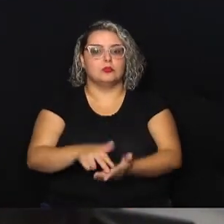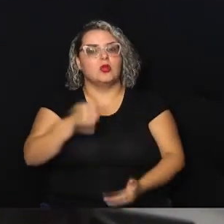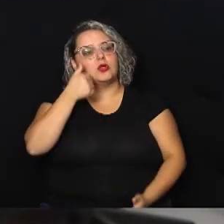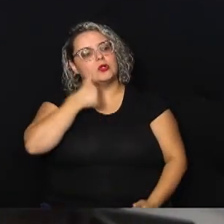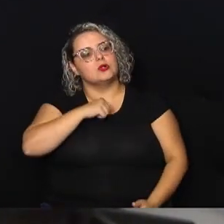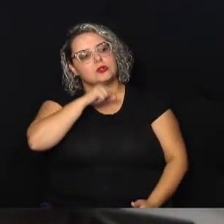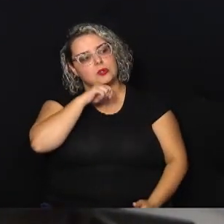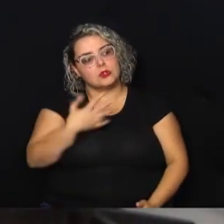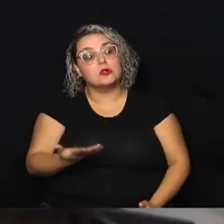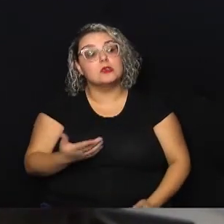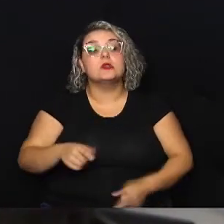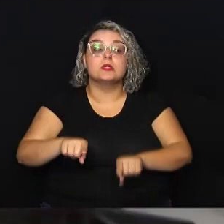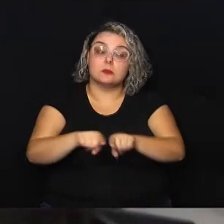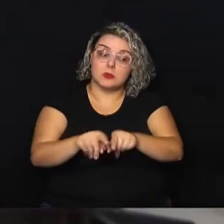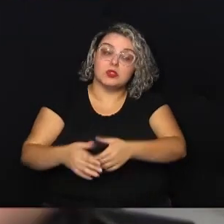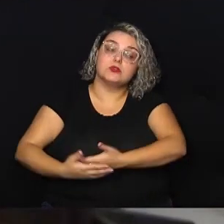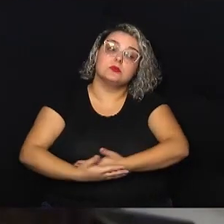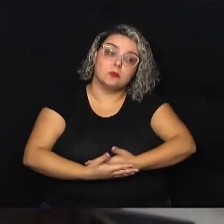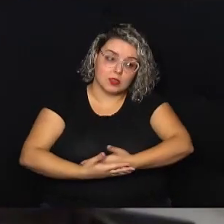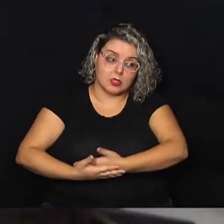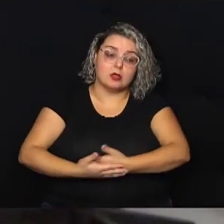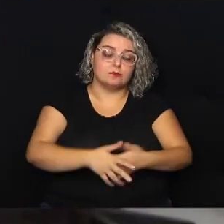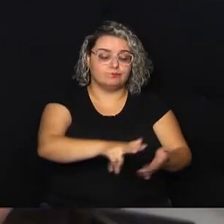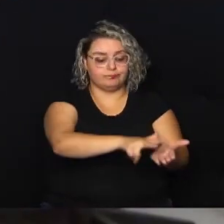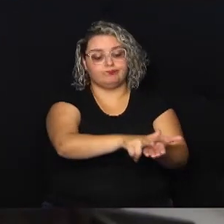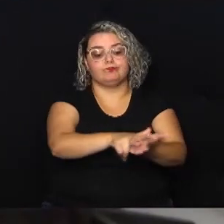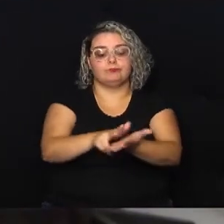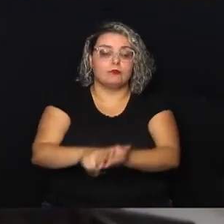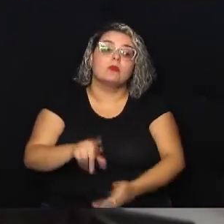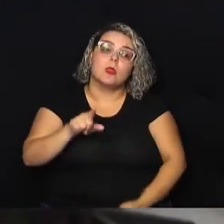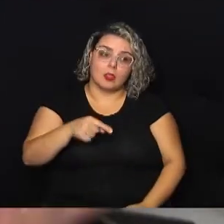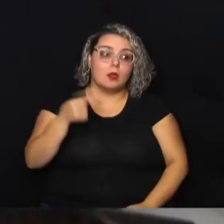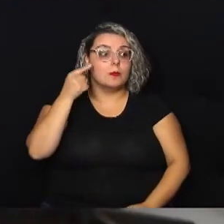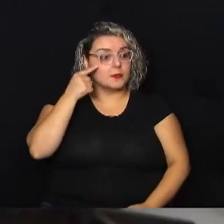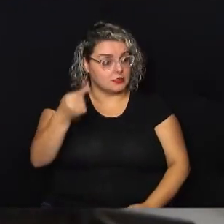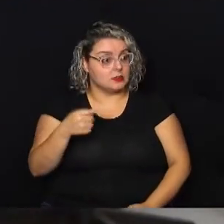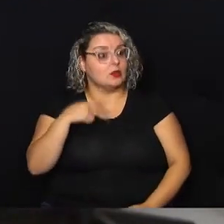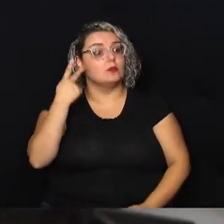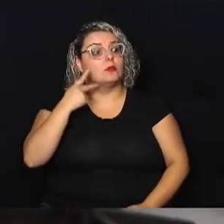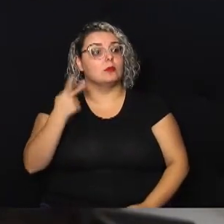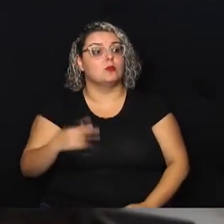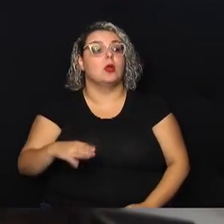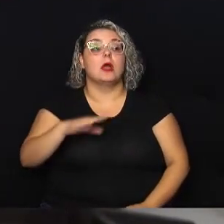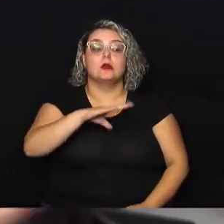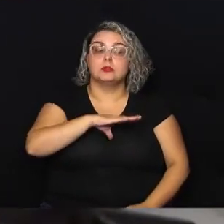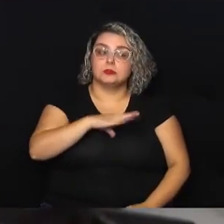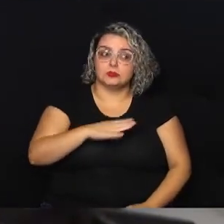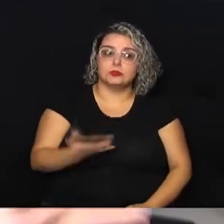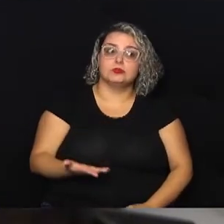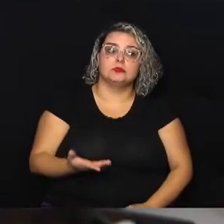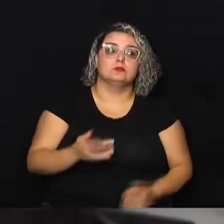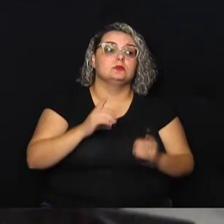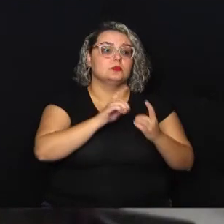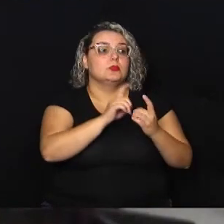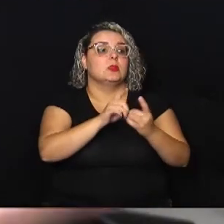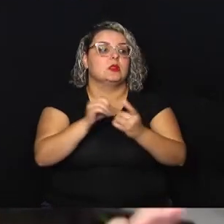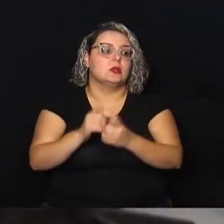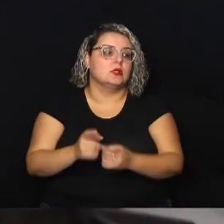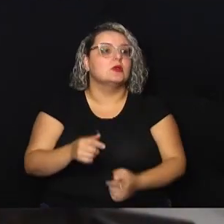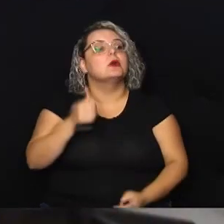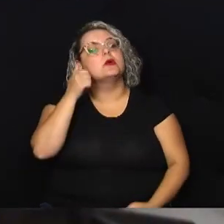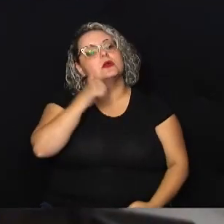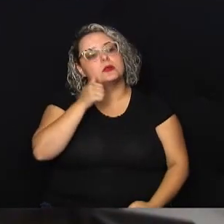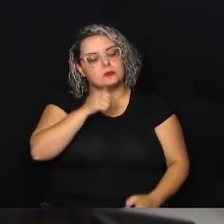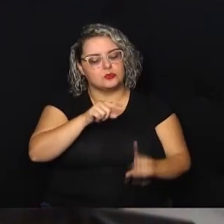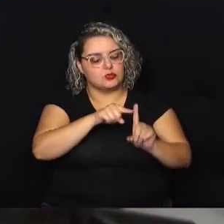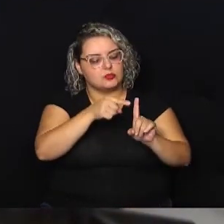e seja de bebês. Então, acho que também é o momento da gente pensar a necessidade de ter uma política municipal para atender tanto as mulheres